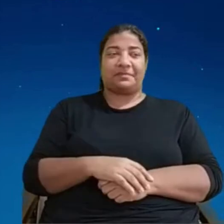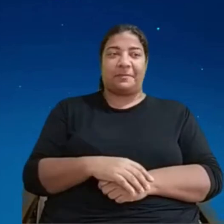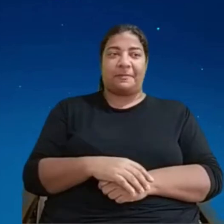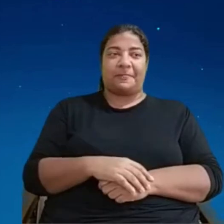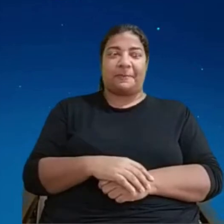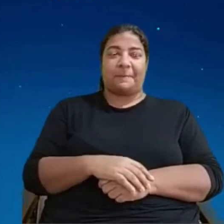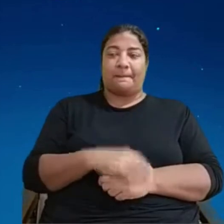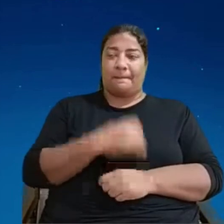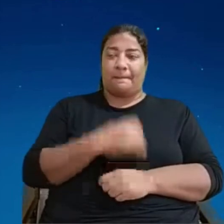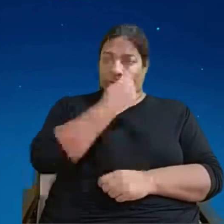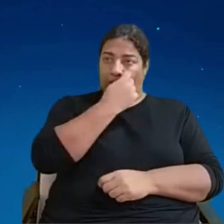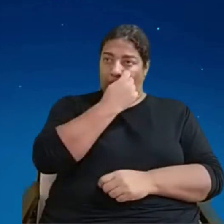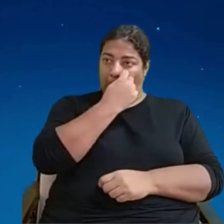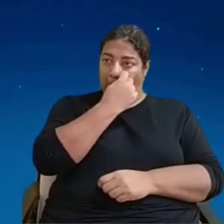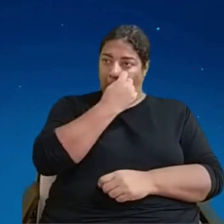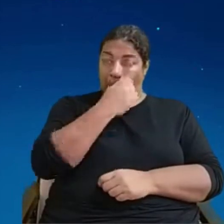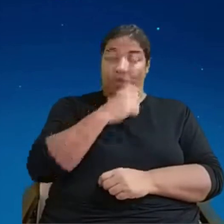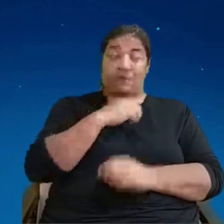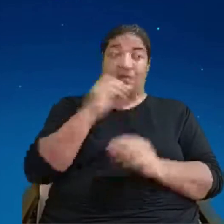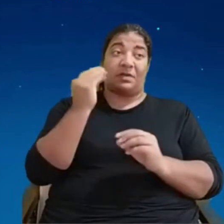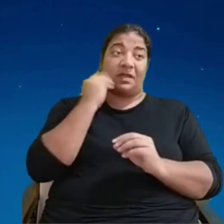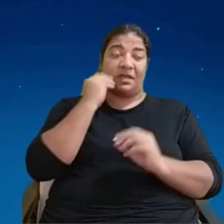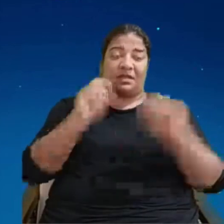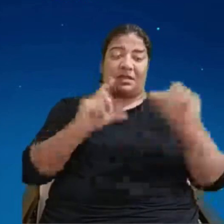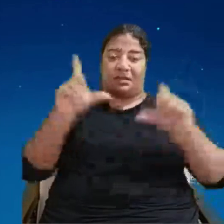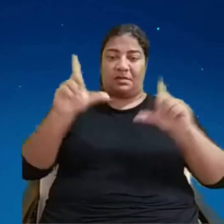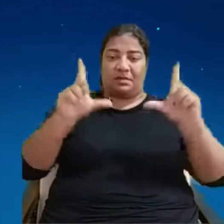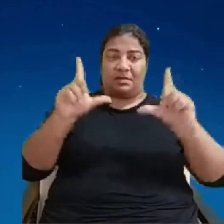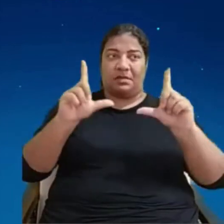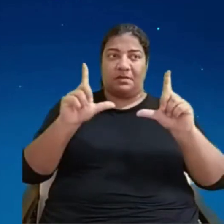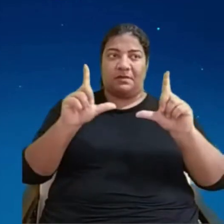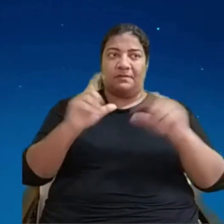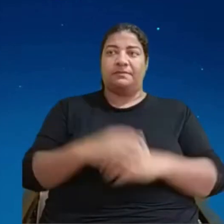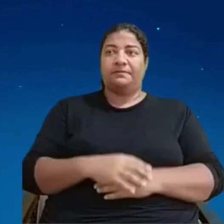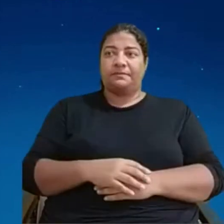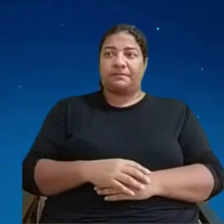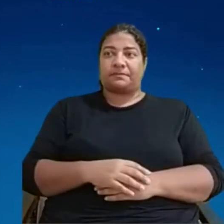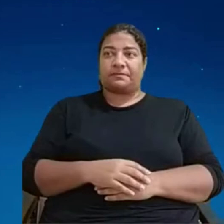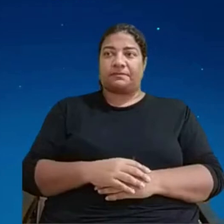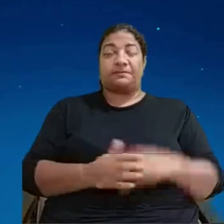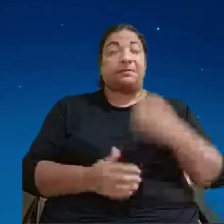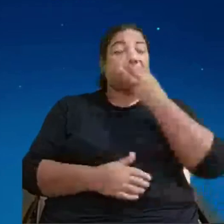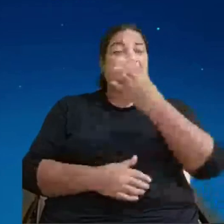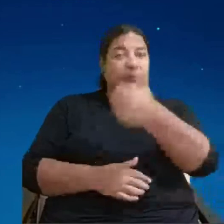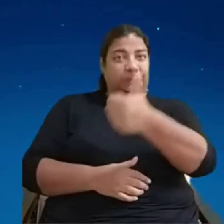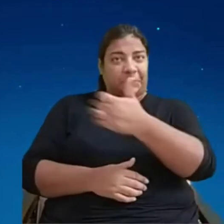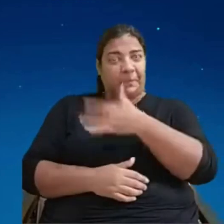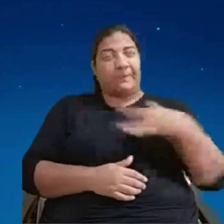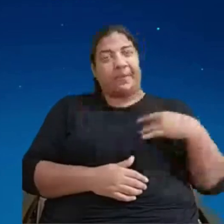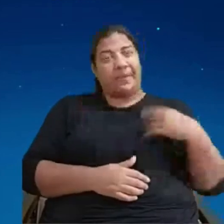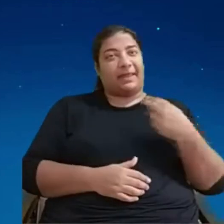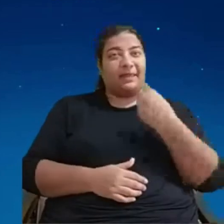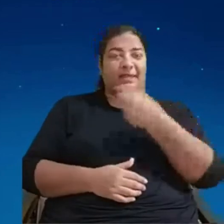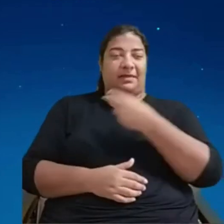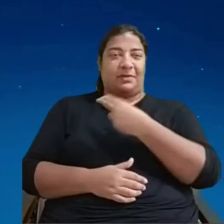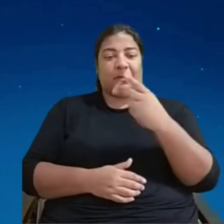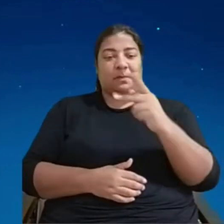botar minha tela toda. Pronto. Sou eu, Paty. Tudo bem? Oi, Paty. Adorei.